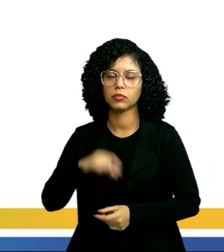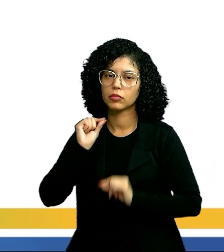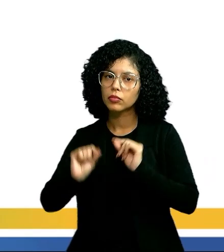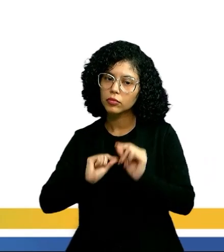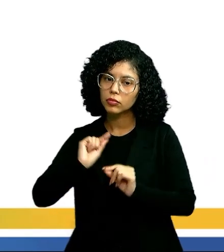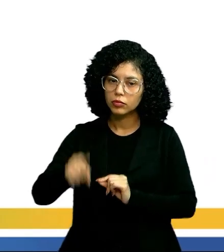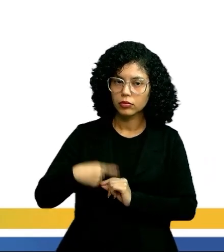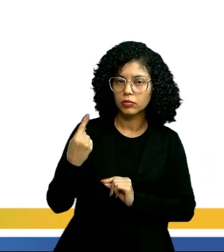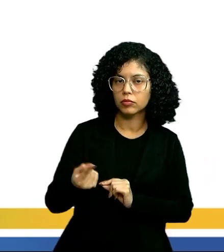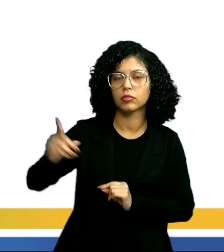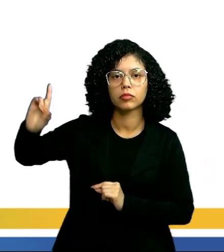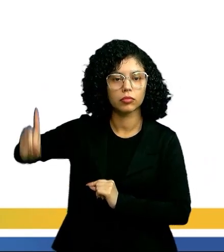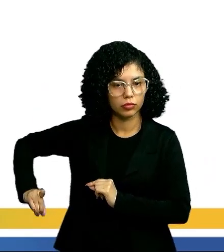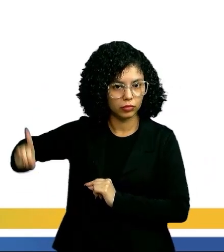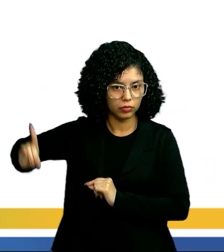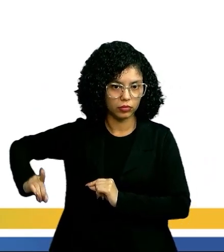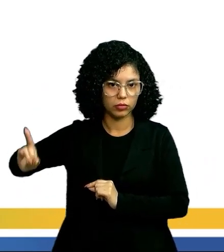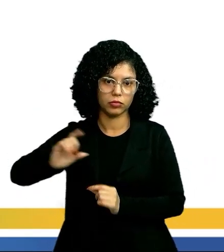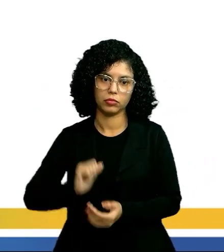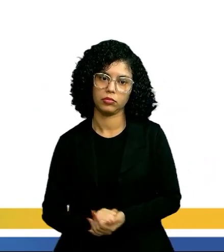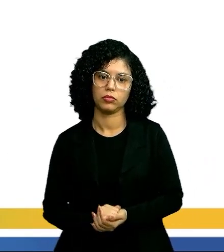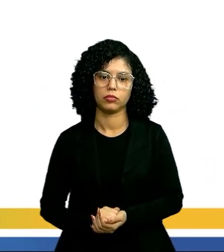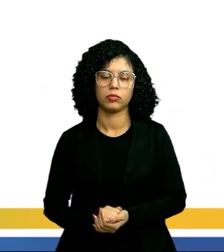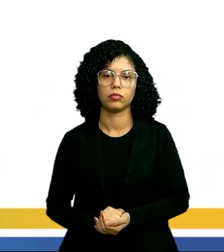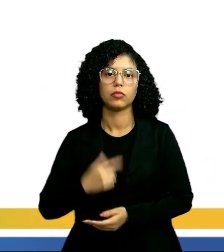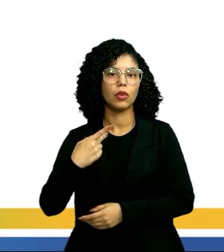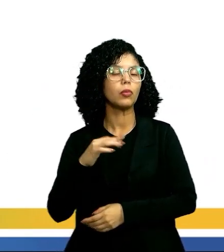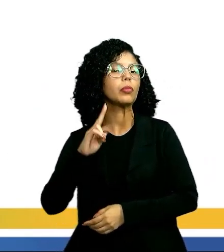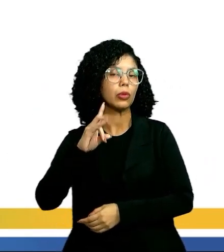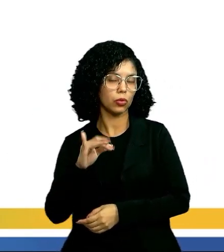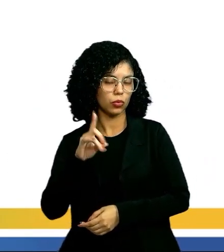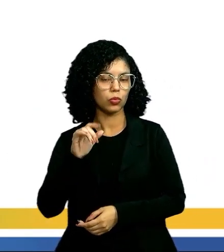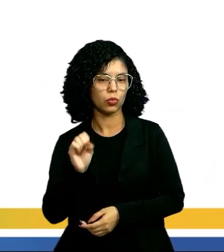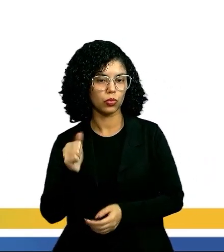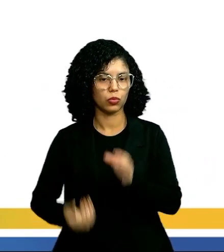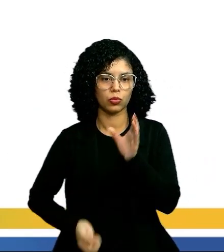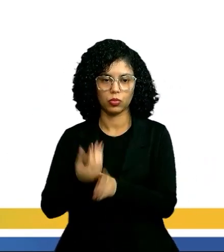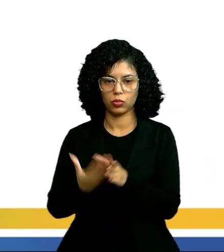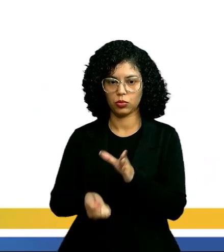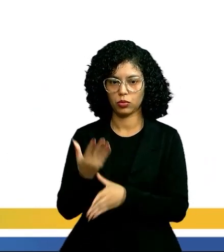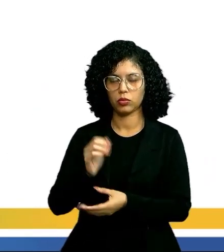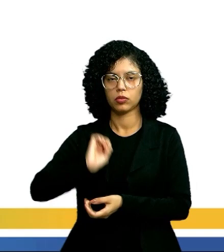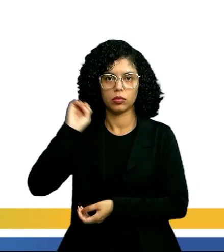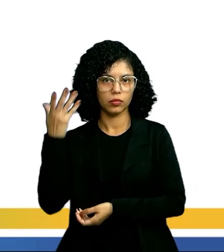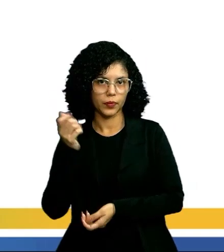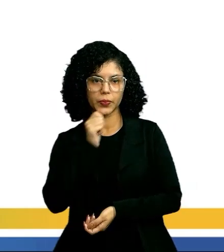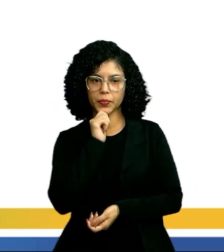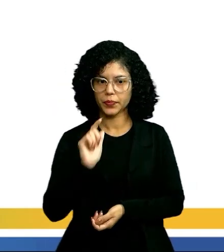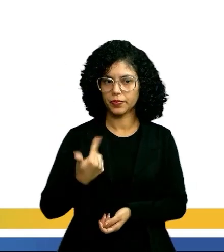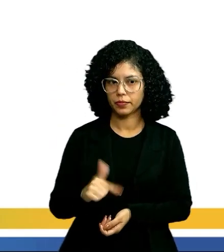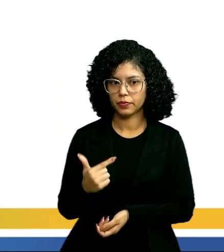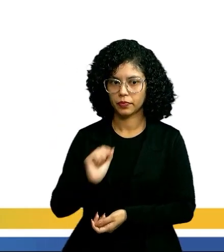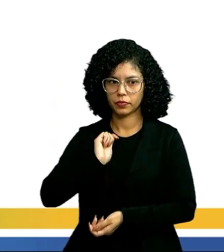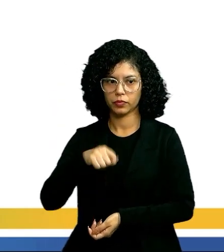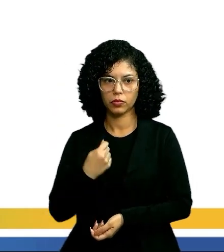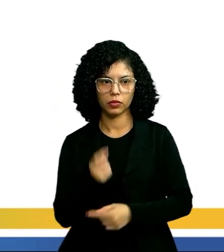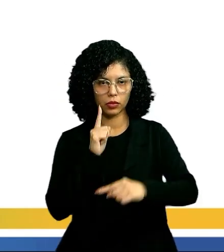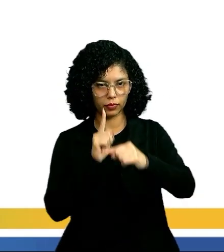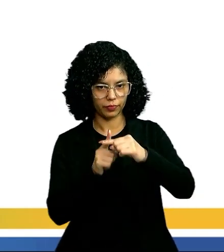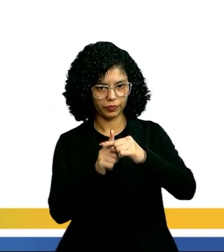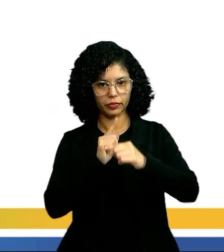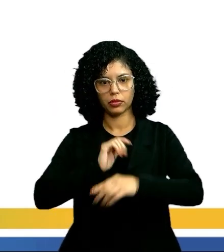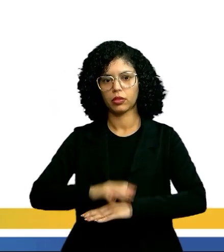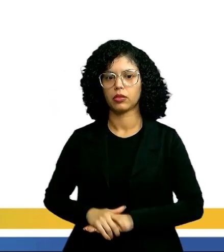que está depois da seta da reação são os produtos ou o produto, caso não tenha um sinal de mais